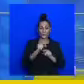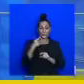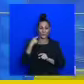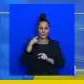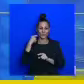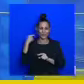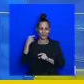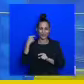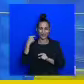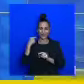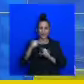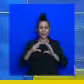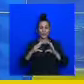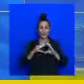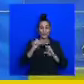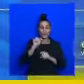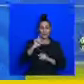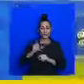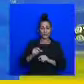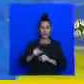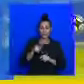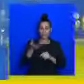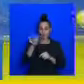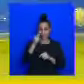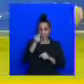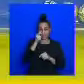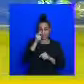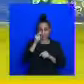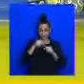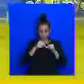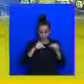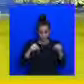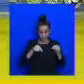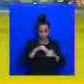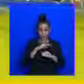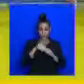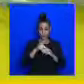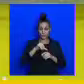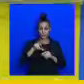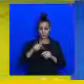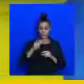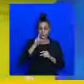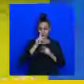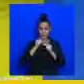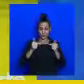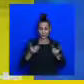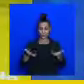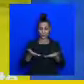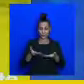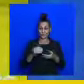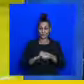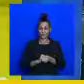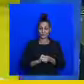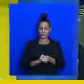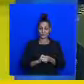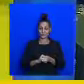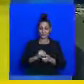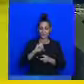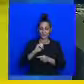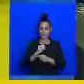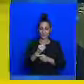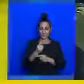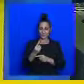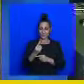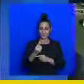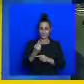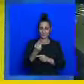maio. Bola azul. Então confira comigo todos os números sorteados no dia de sorte.